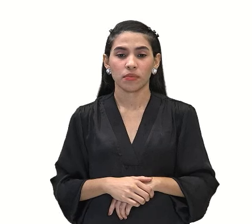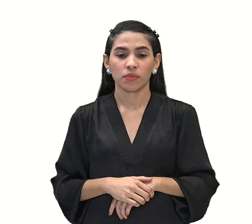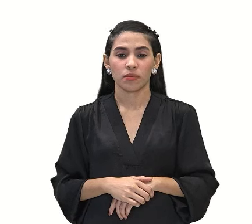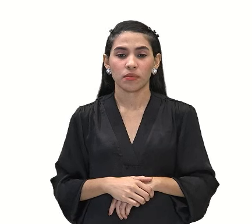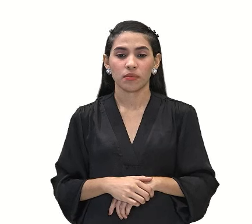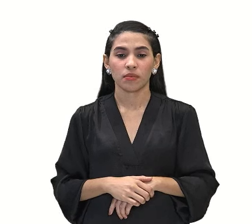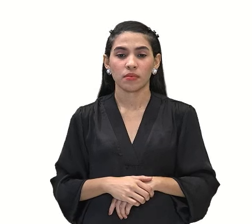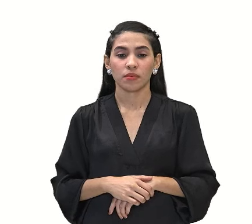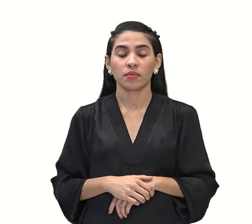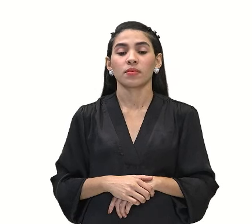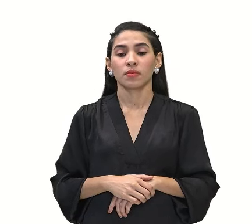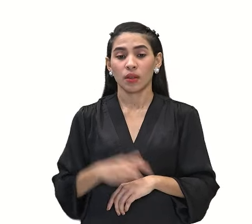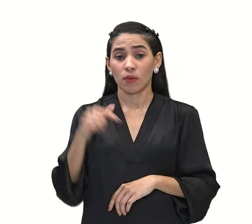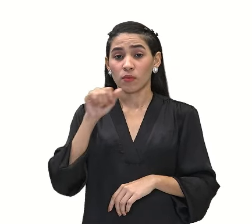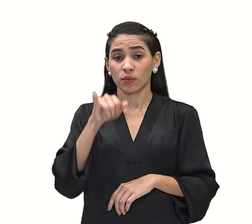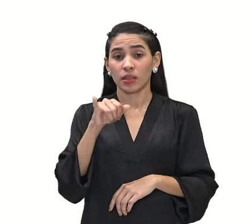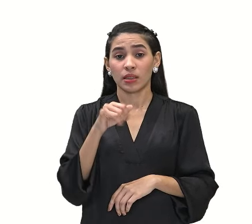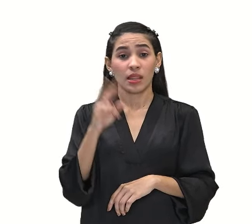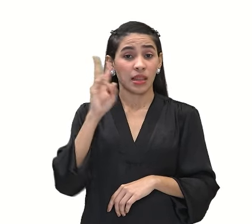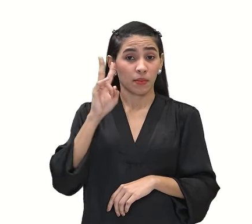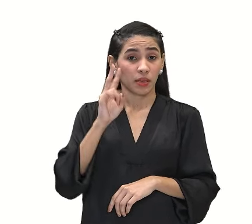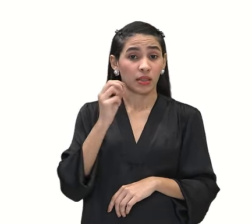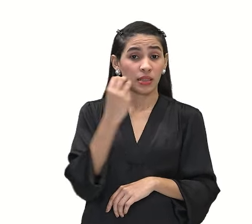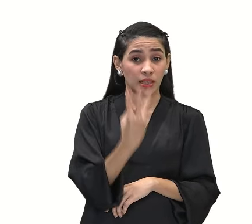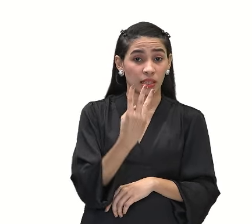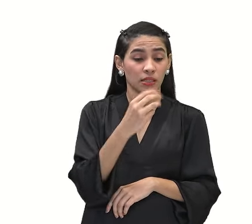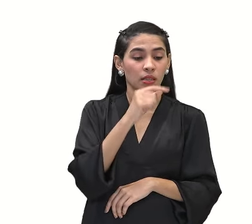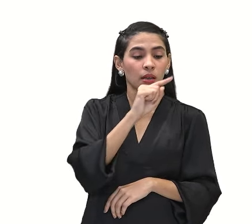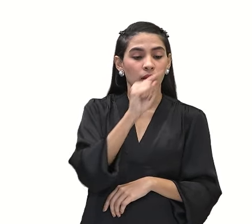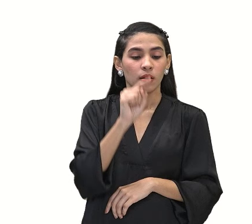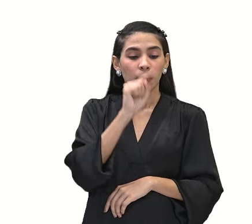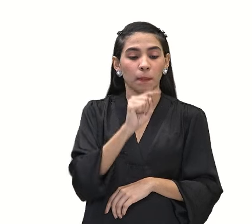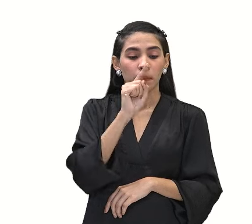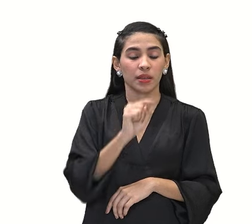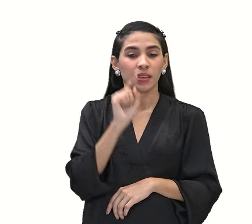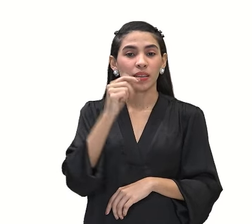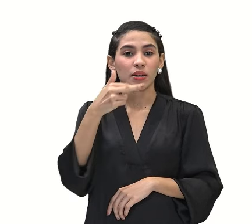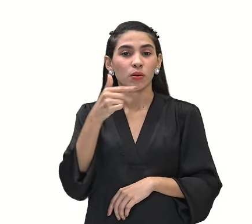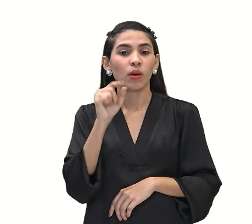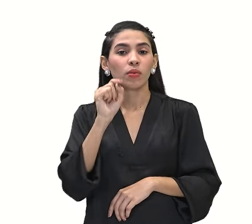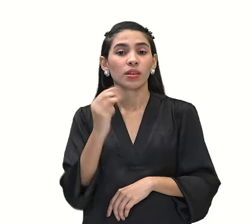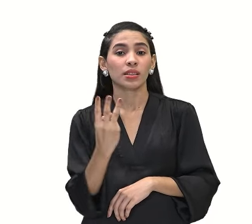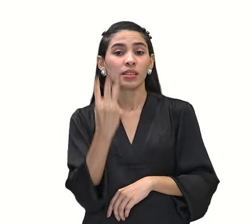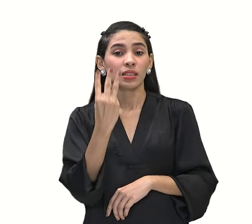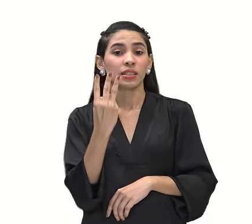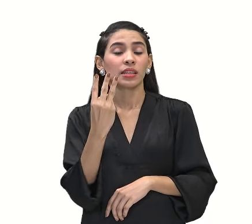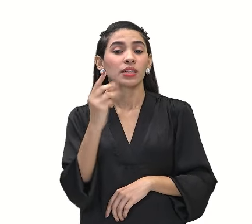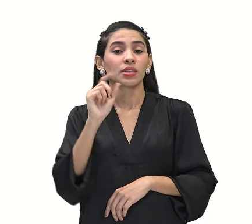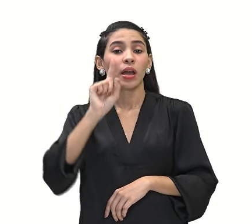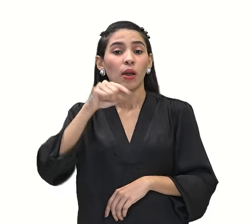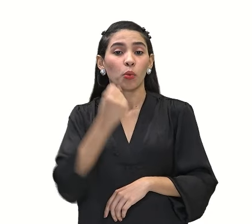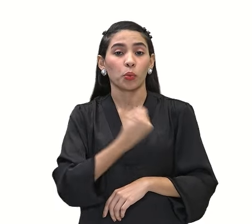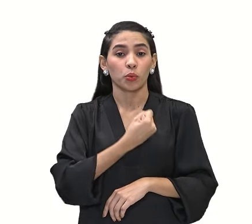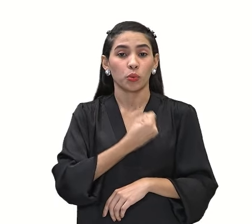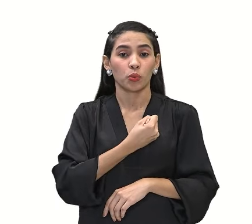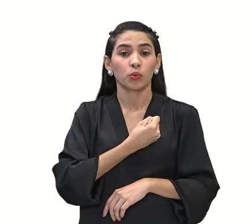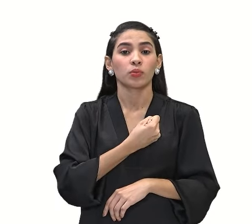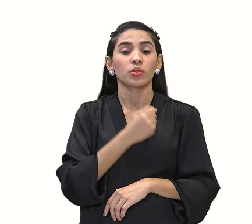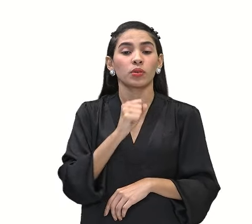igual a 3 certo lembrando que o pi ele é um número